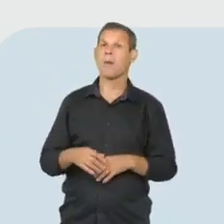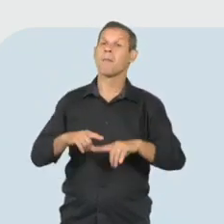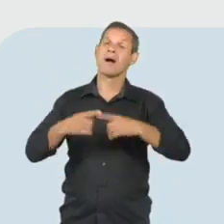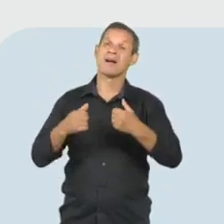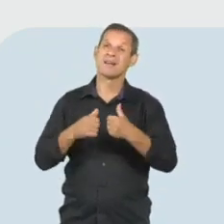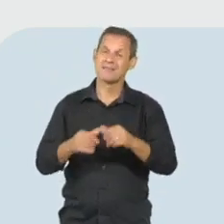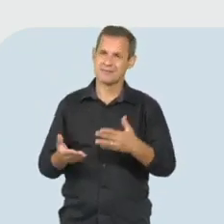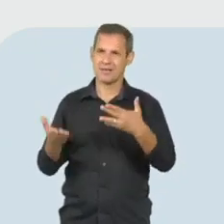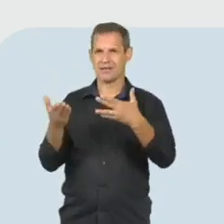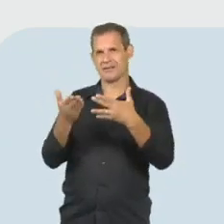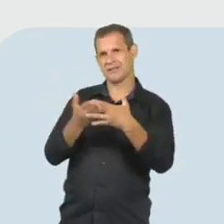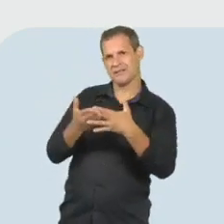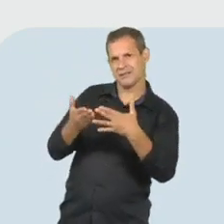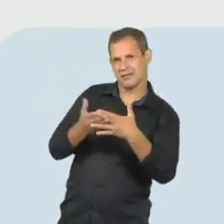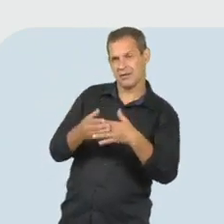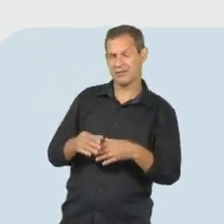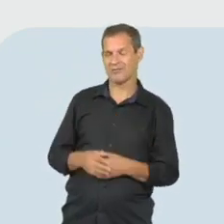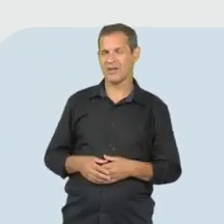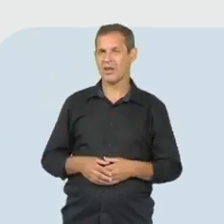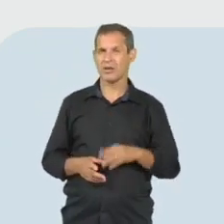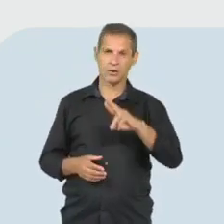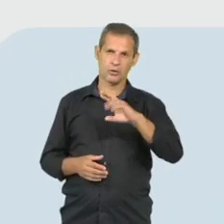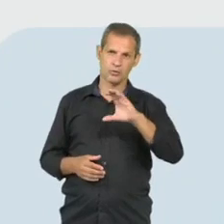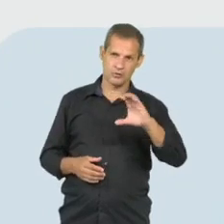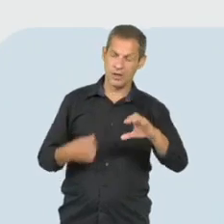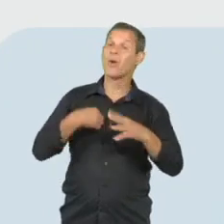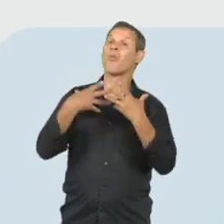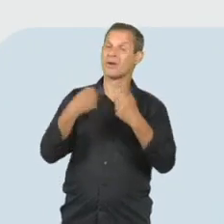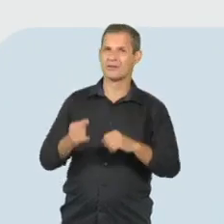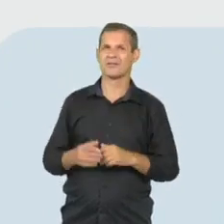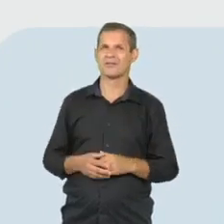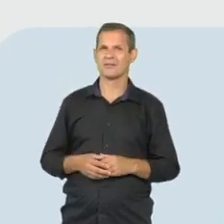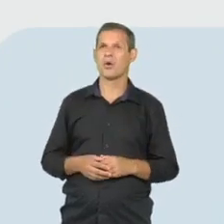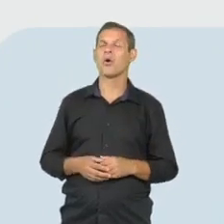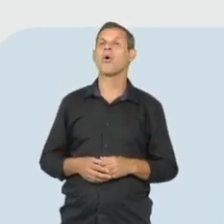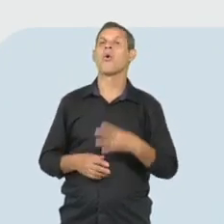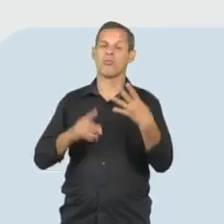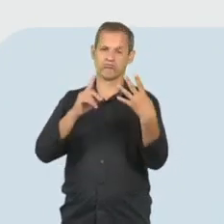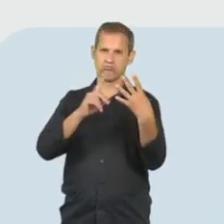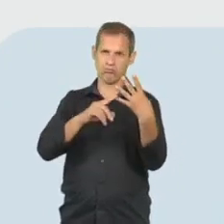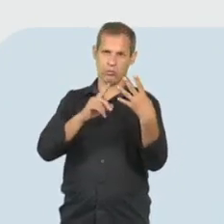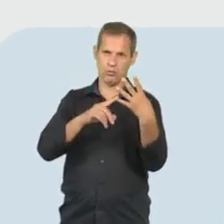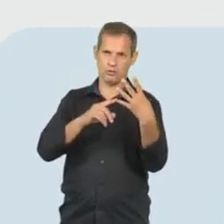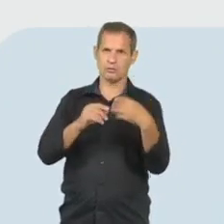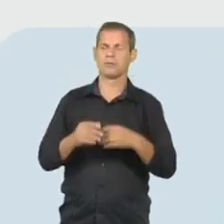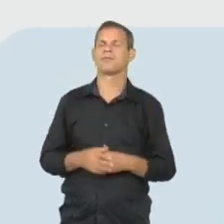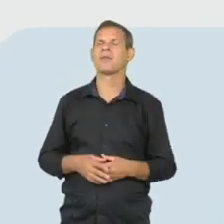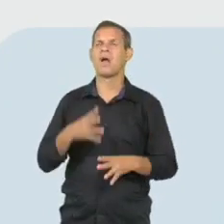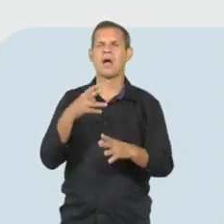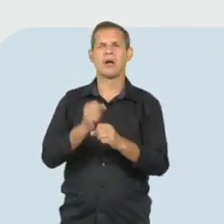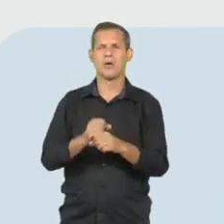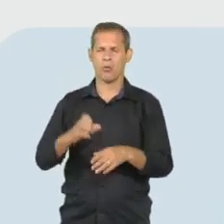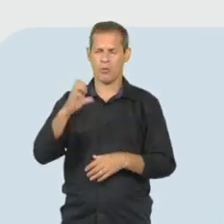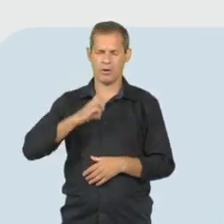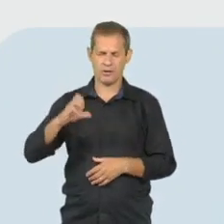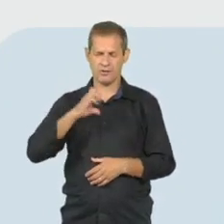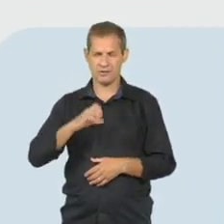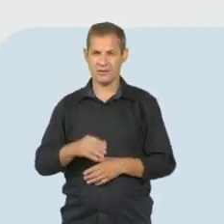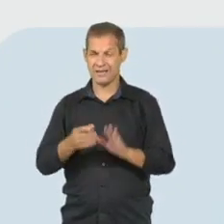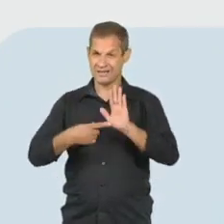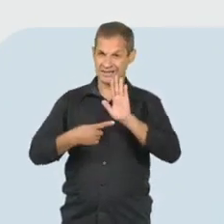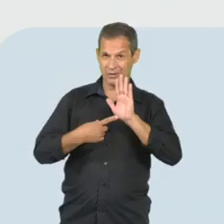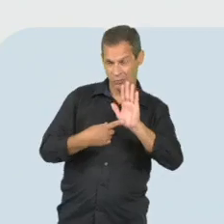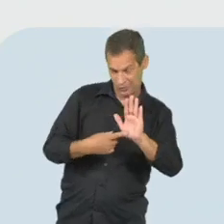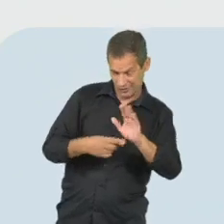estiver nesse intervalo aqui, ó, que não é região crítica, eu vou aceitar. Quarto passo, calcular a estatística a partir da